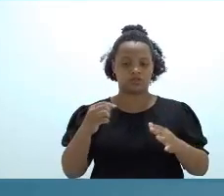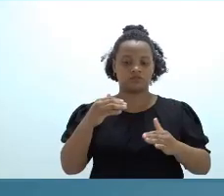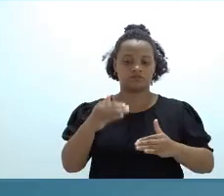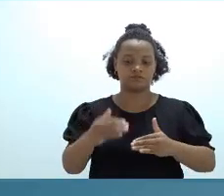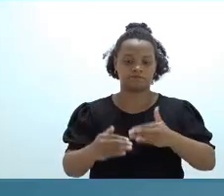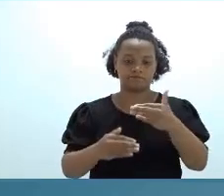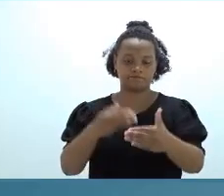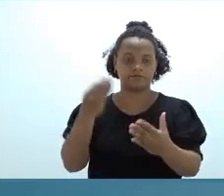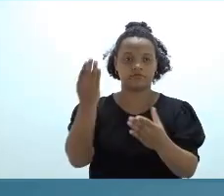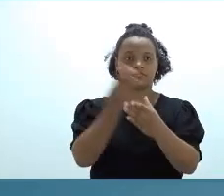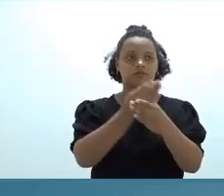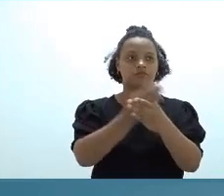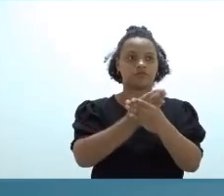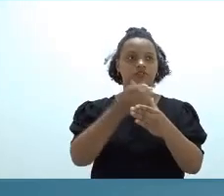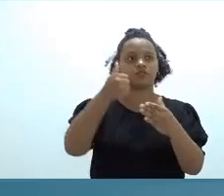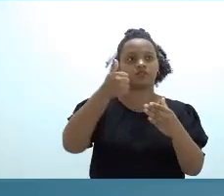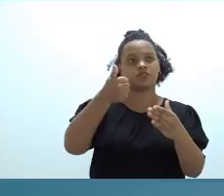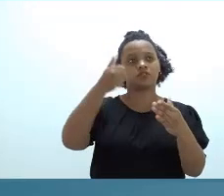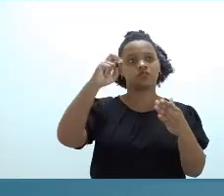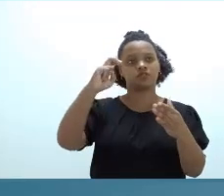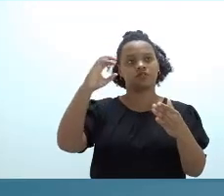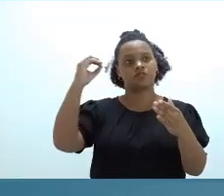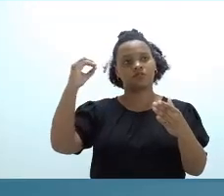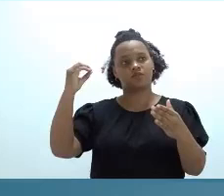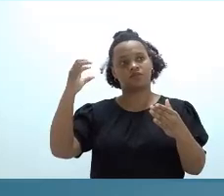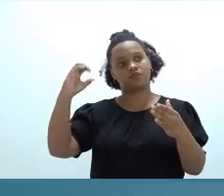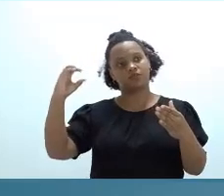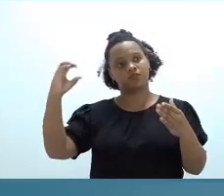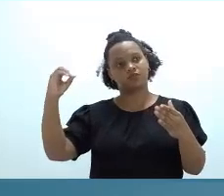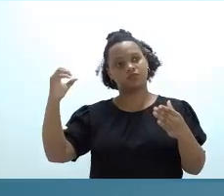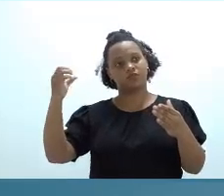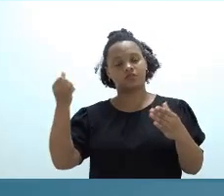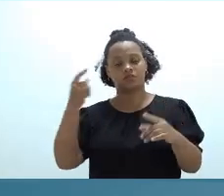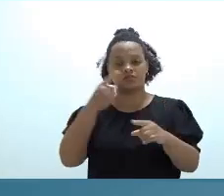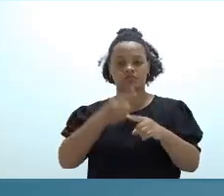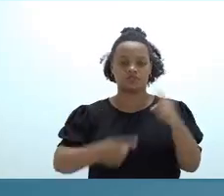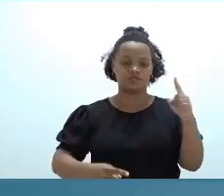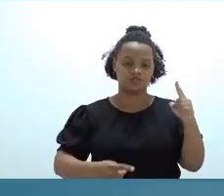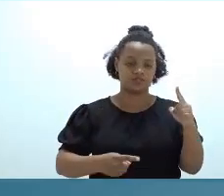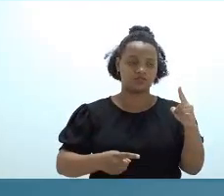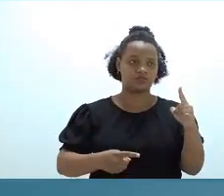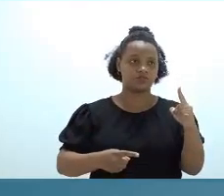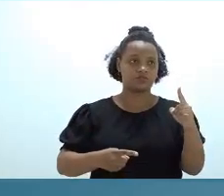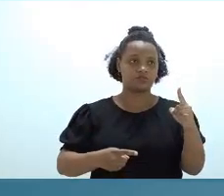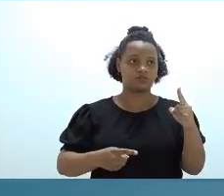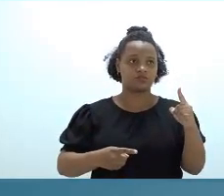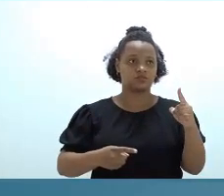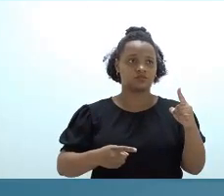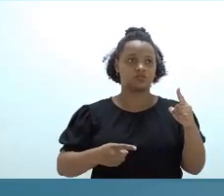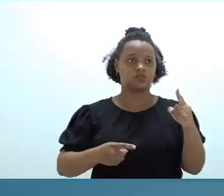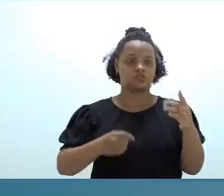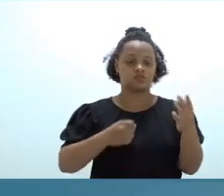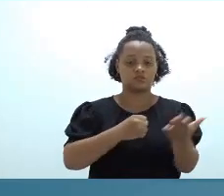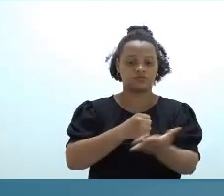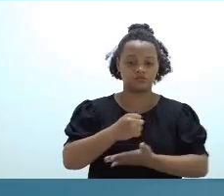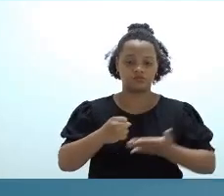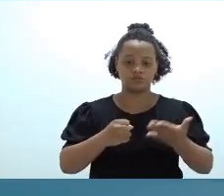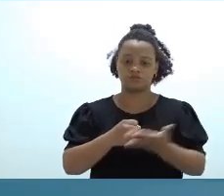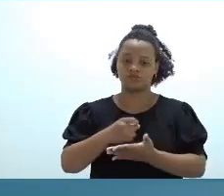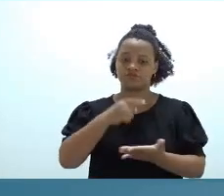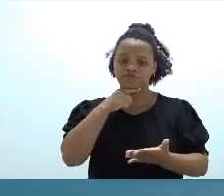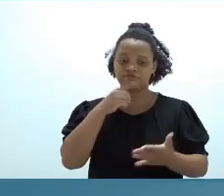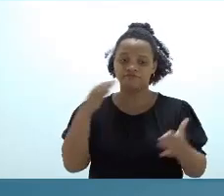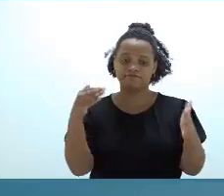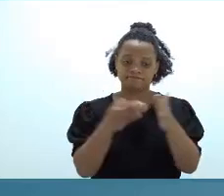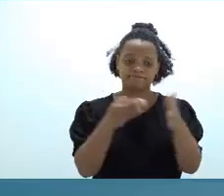150-006, pois a negativa de segmento teve como fundamento a impossibilidade de procedimento da